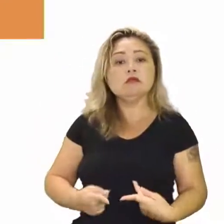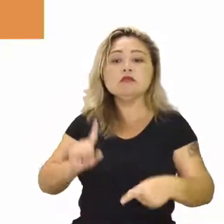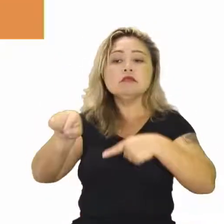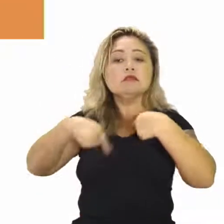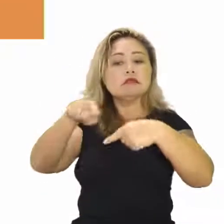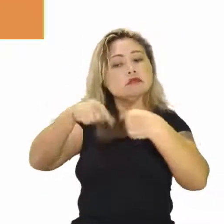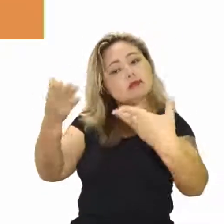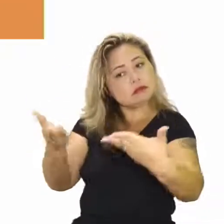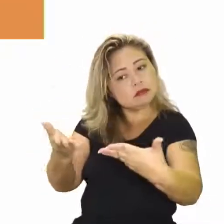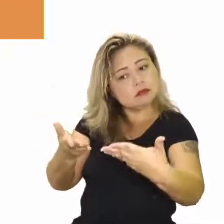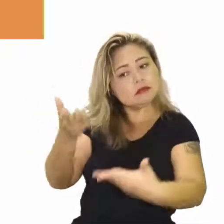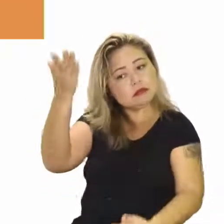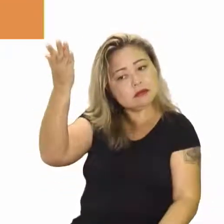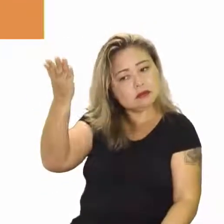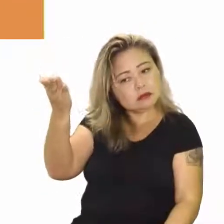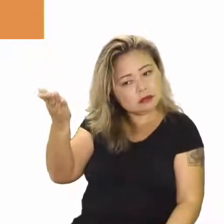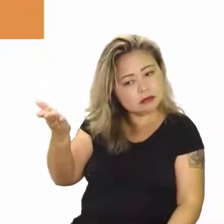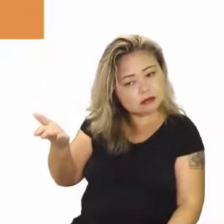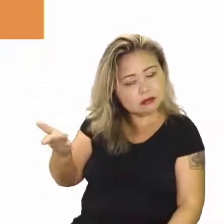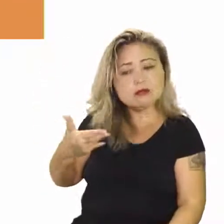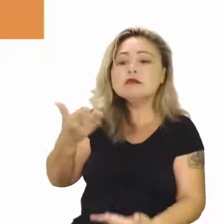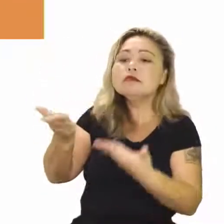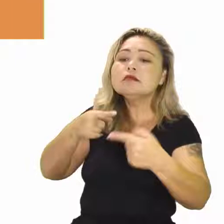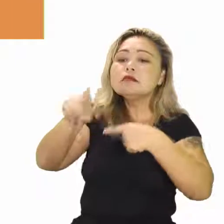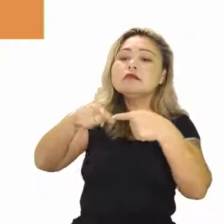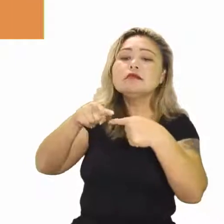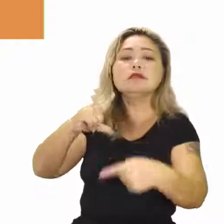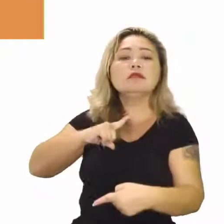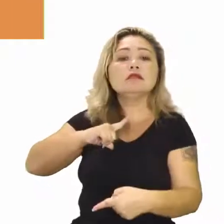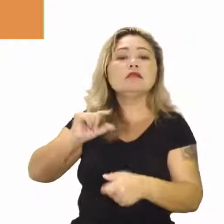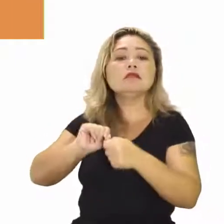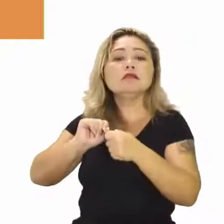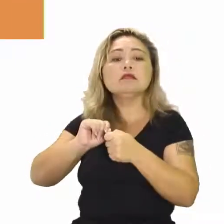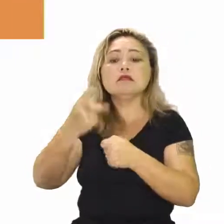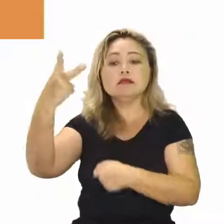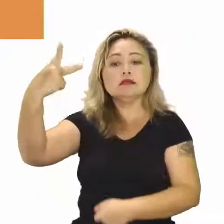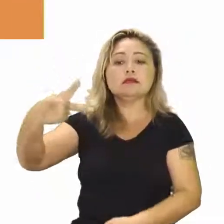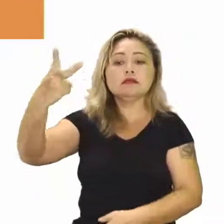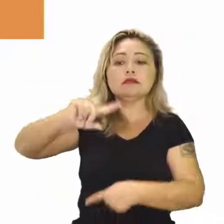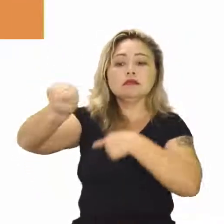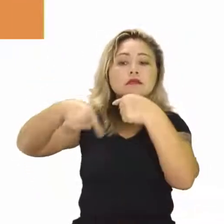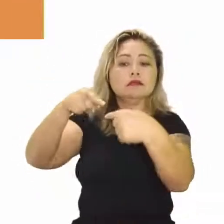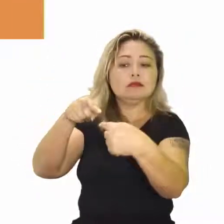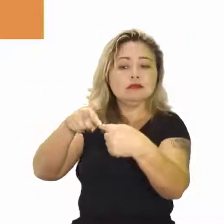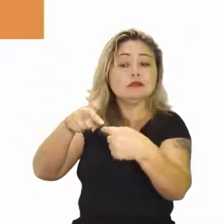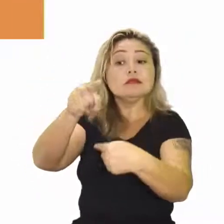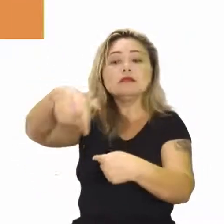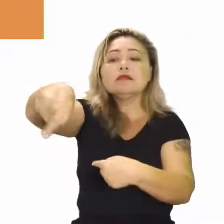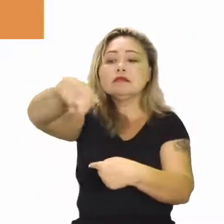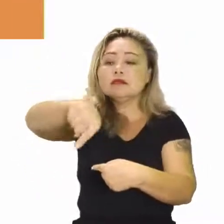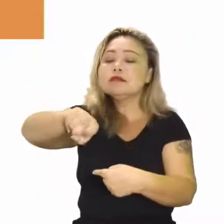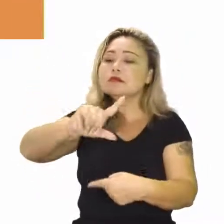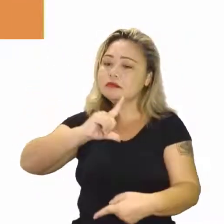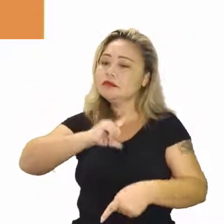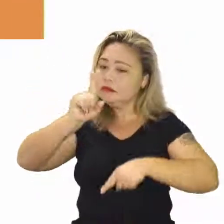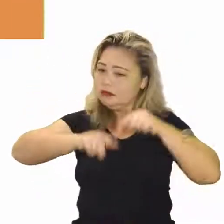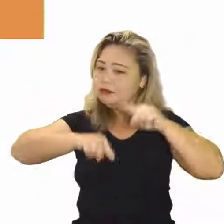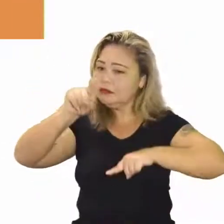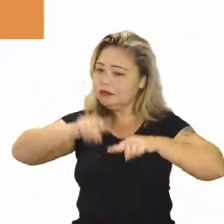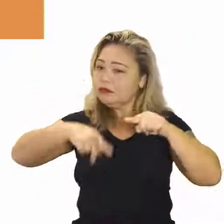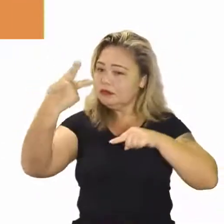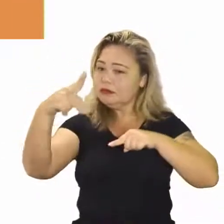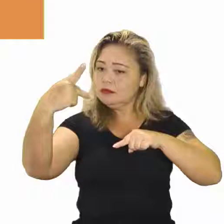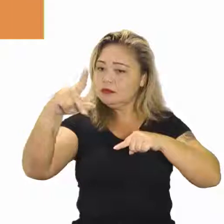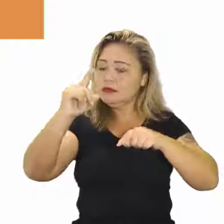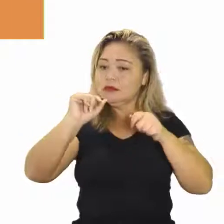habilidades para a aula de hoje, para essa aula de hoje, nós temos aí duas habilidades que vocês já têm no material de